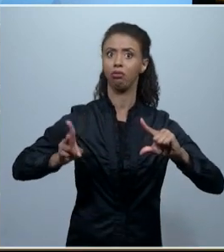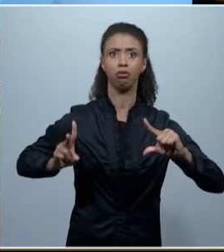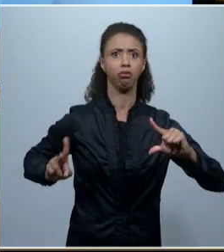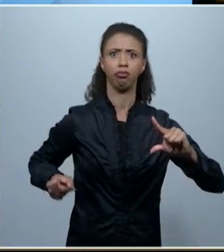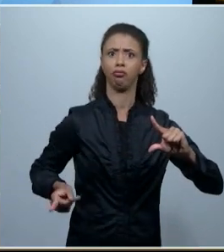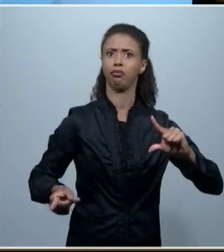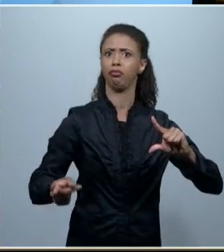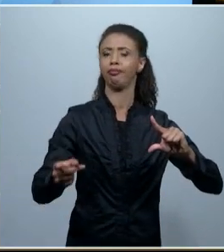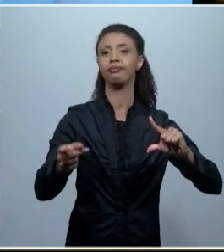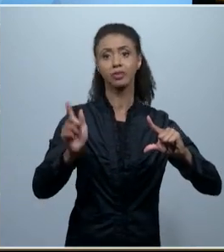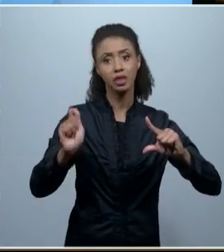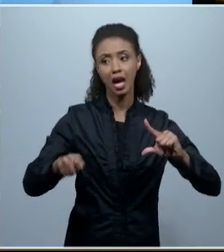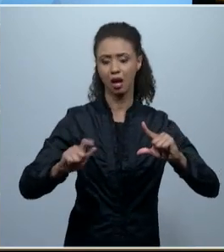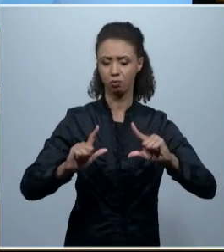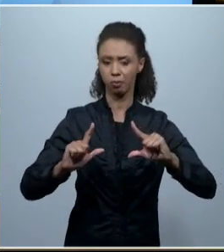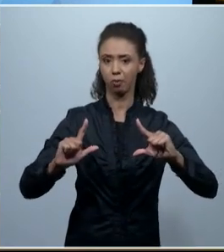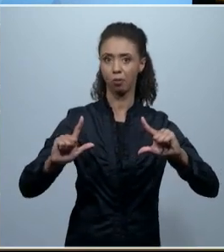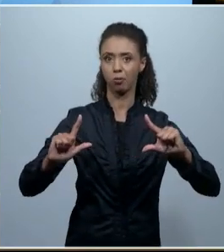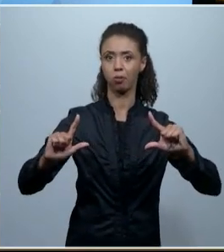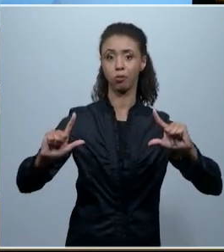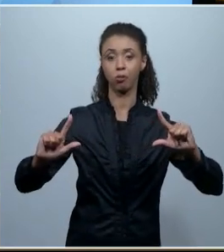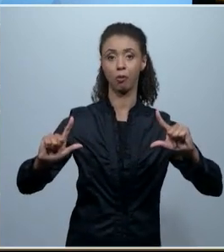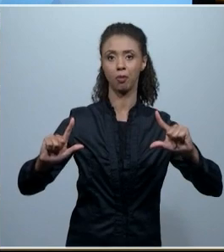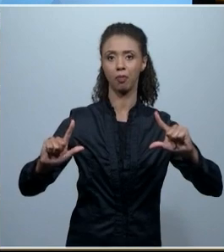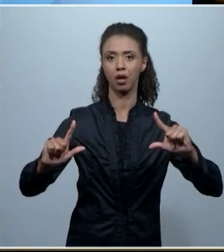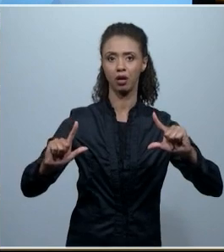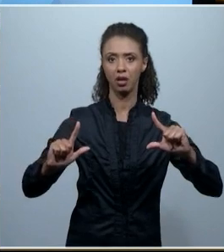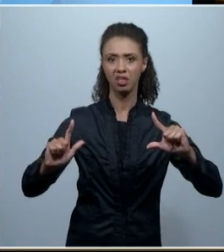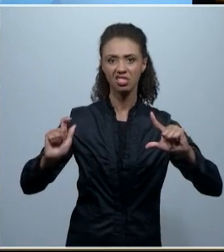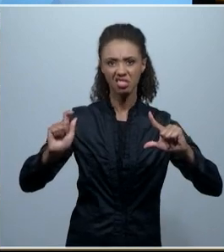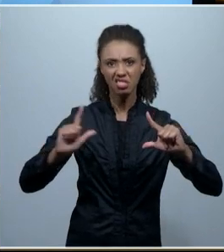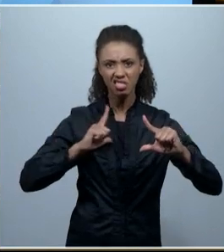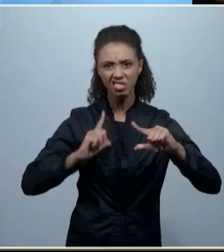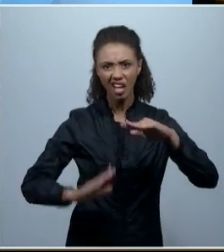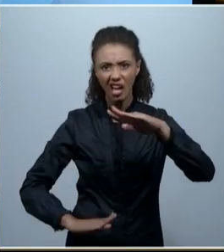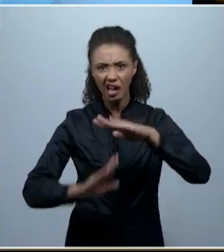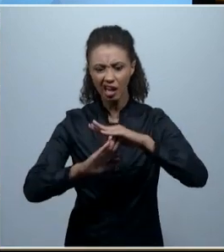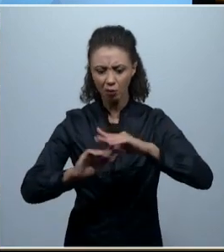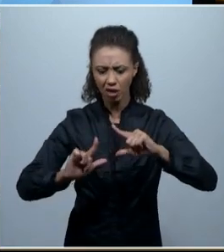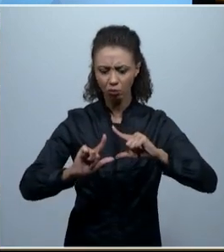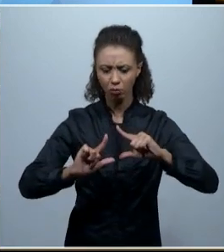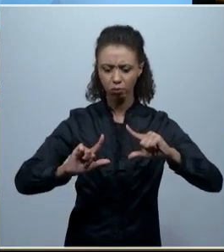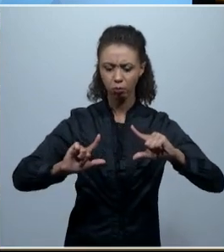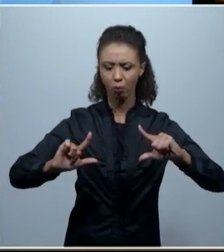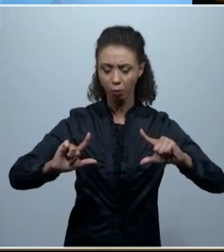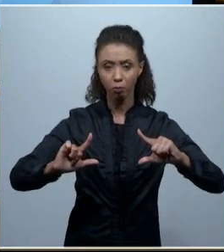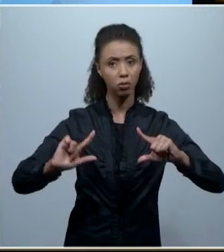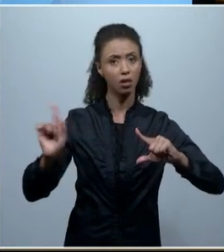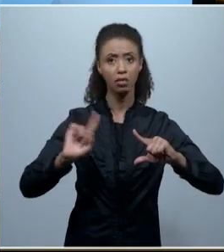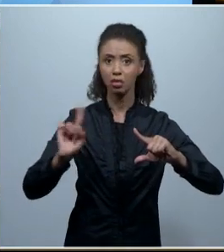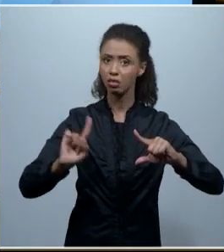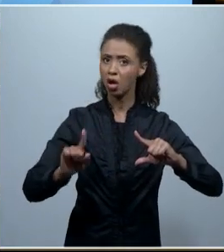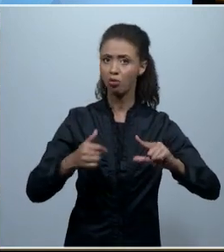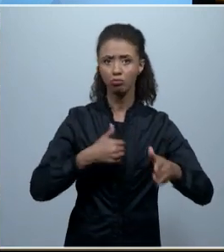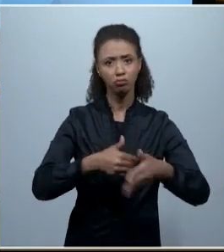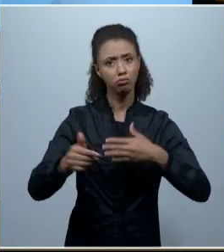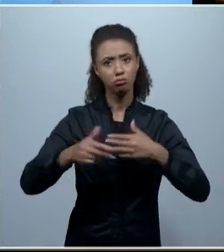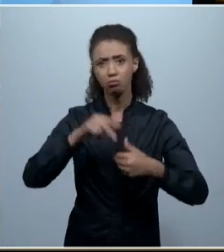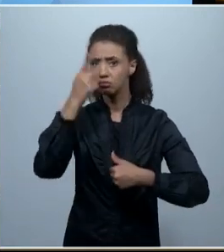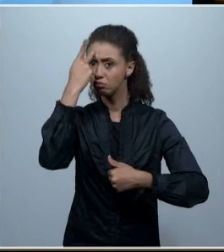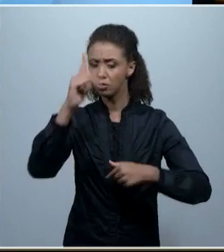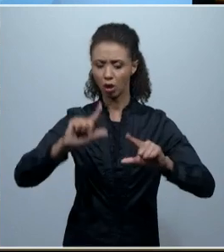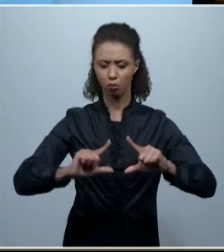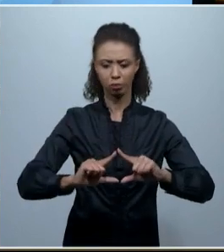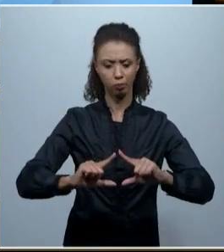o infinito ou seja não tem limite superior para a área de um triângulo tal só pode fazer triângulos tão grandes quanto você queira e